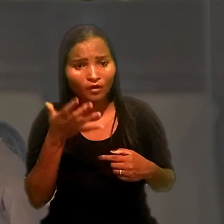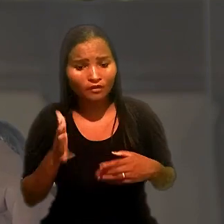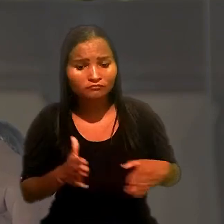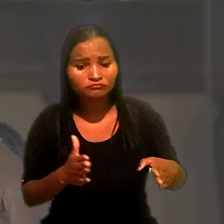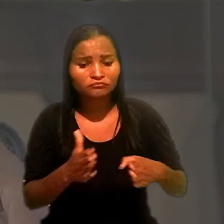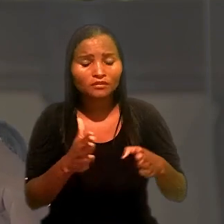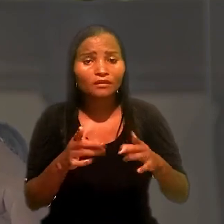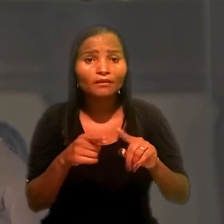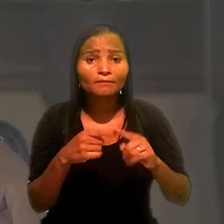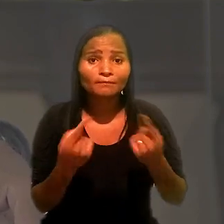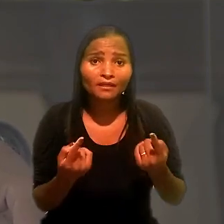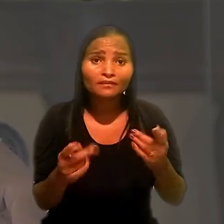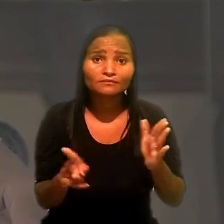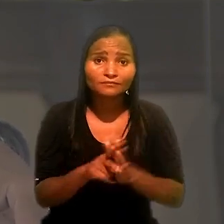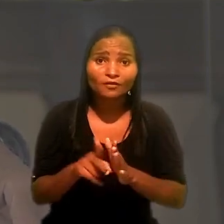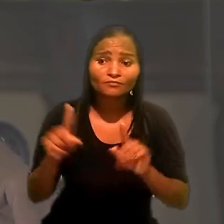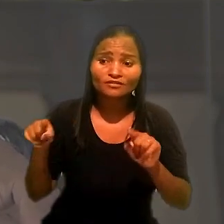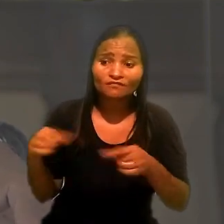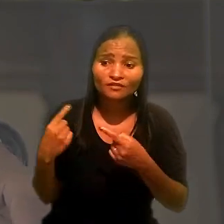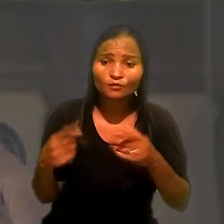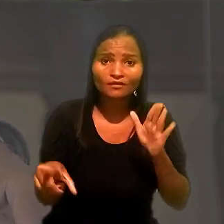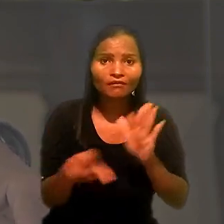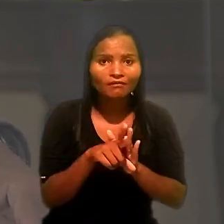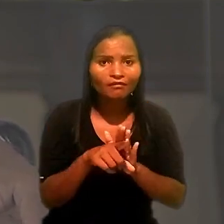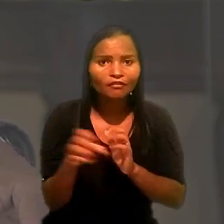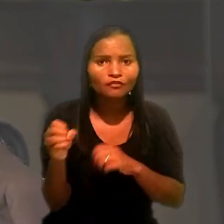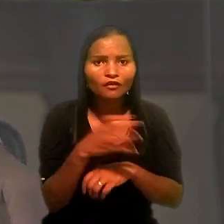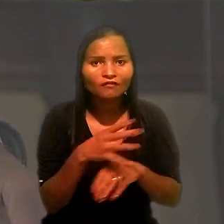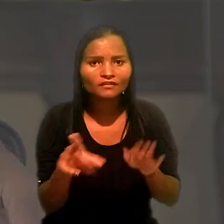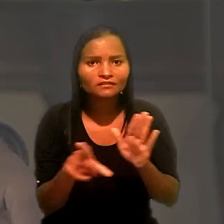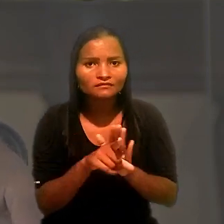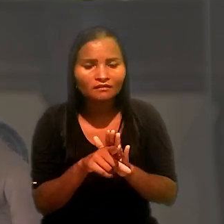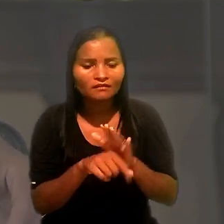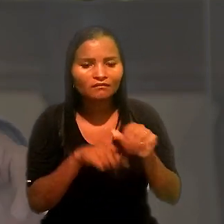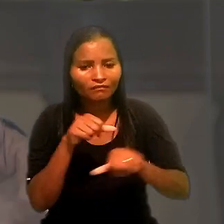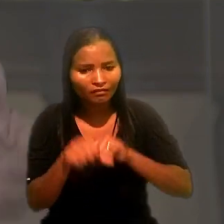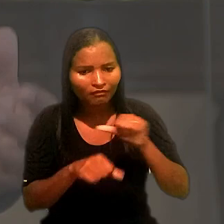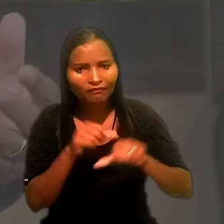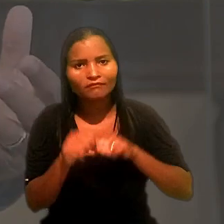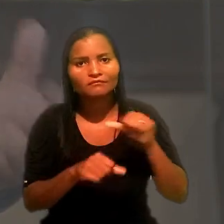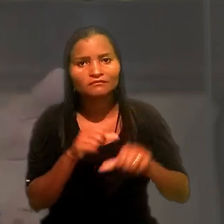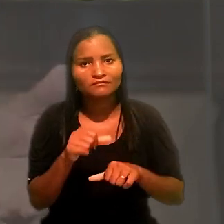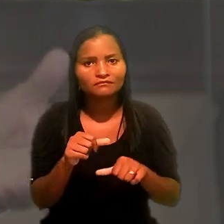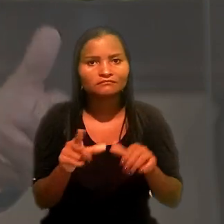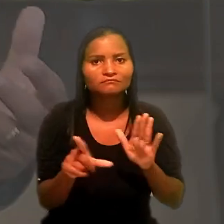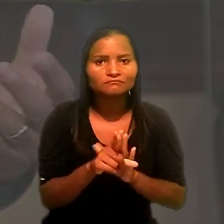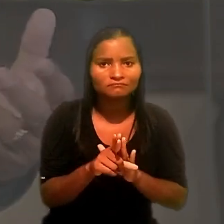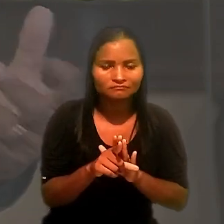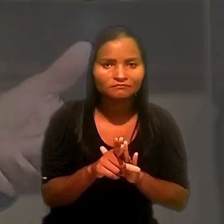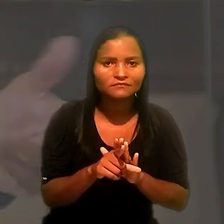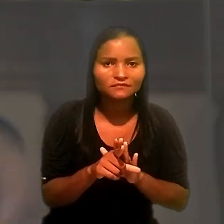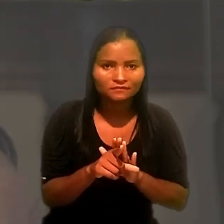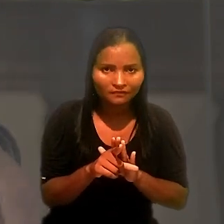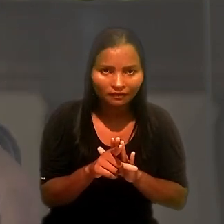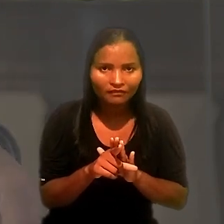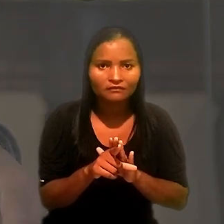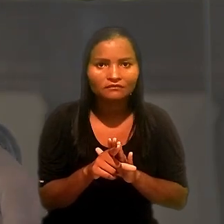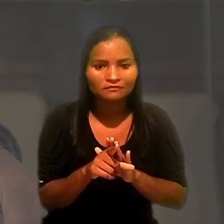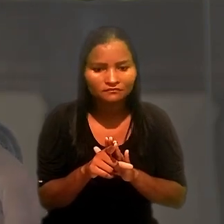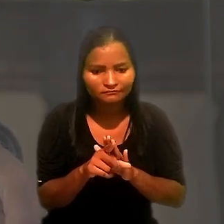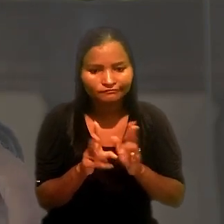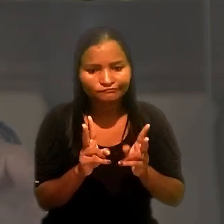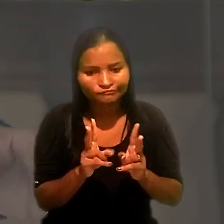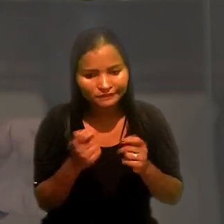desafios decorrentes da legislação, da nova legislação, de alterações da legislação. Então, impõe-se a sua continuada